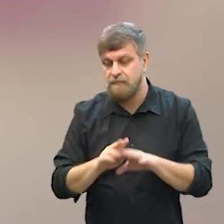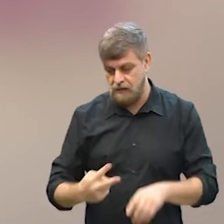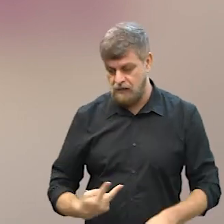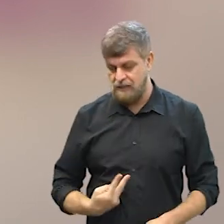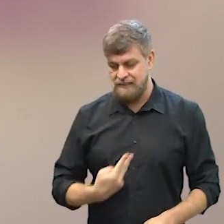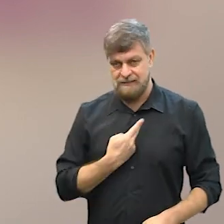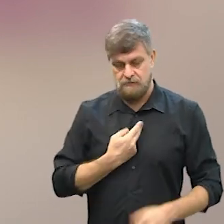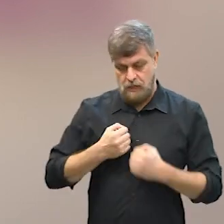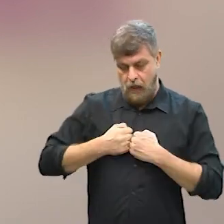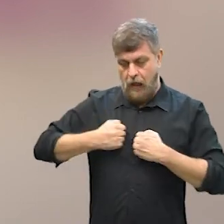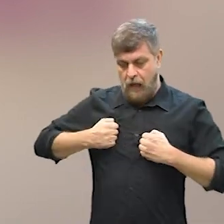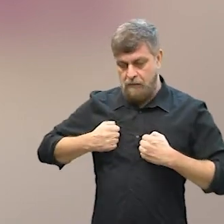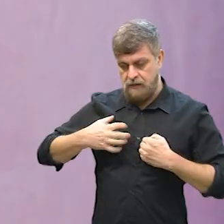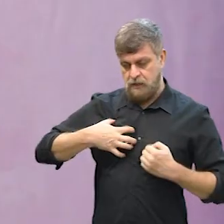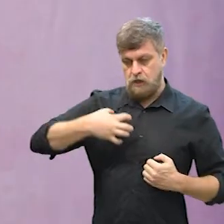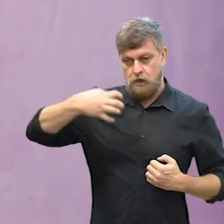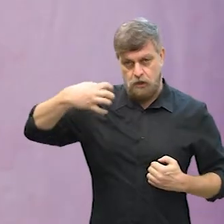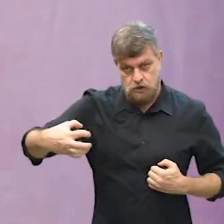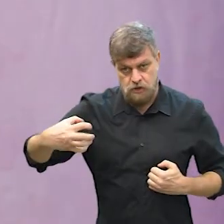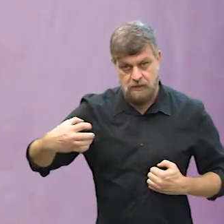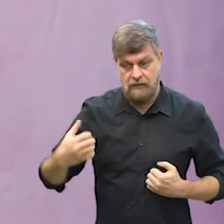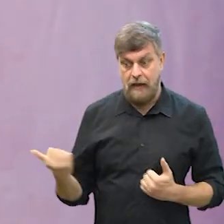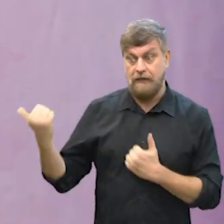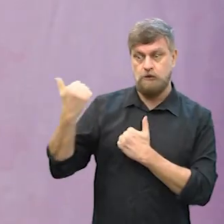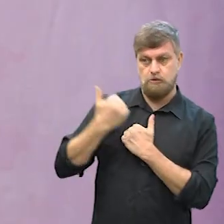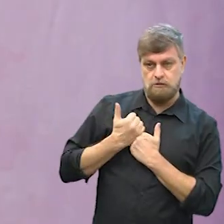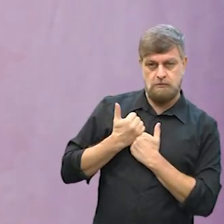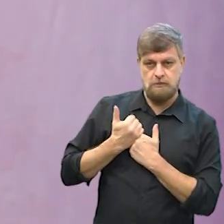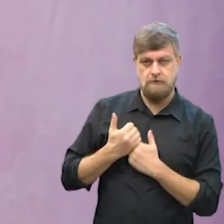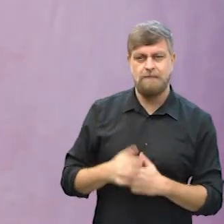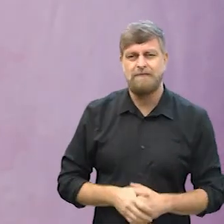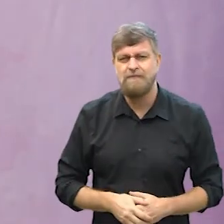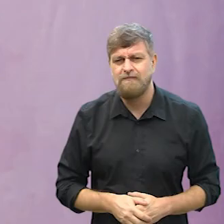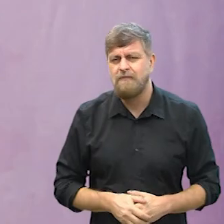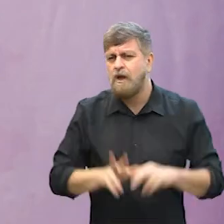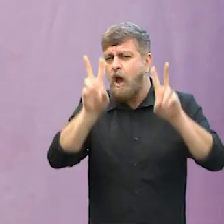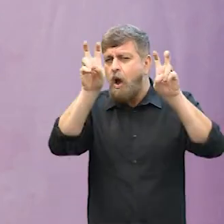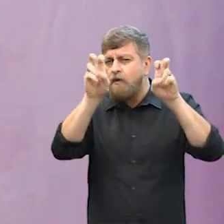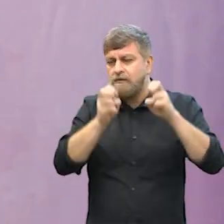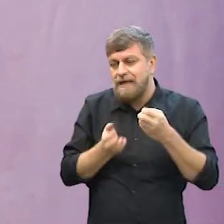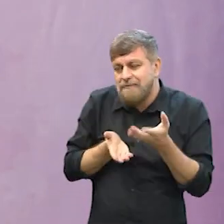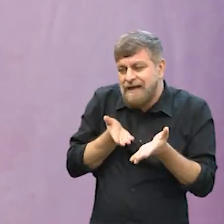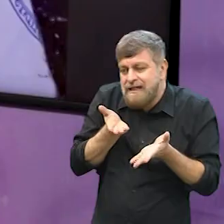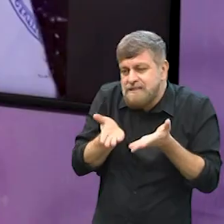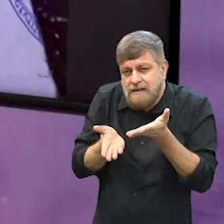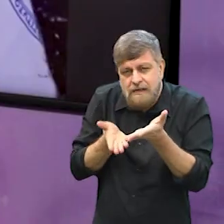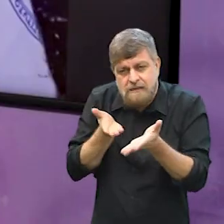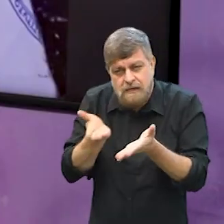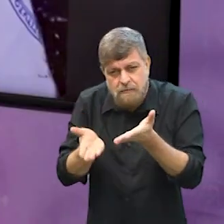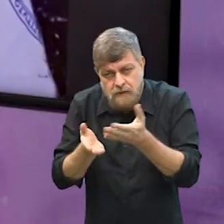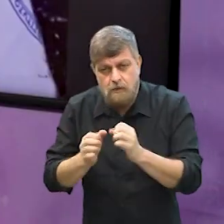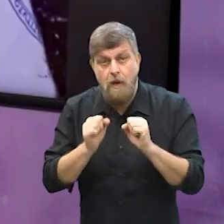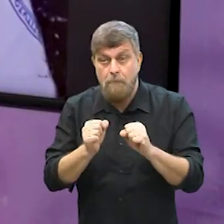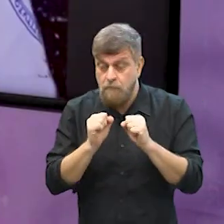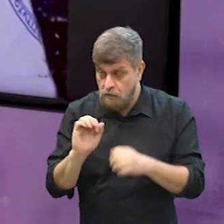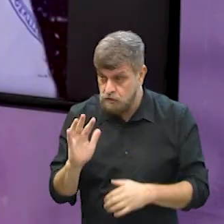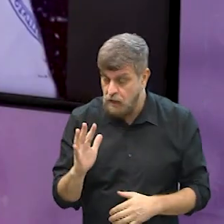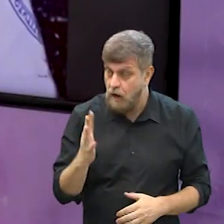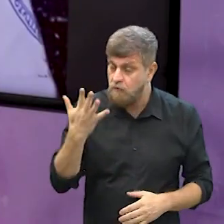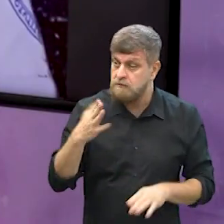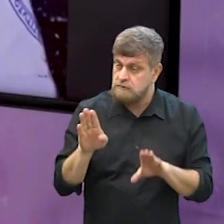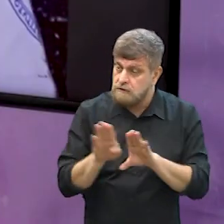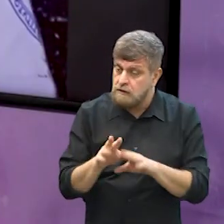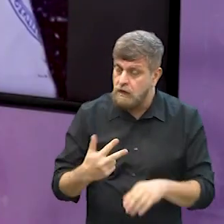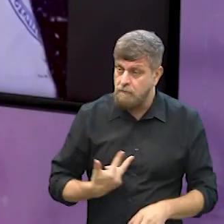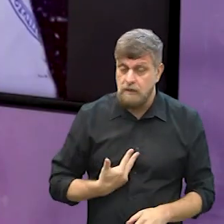ou até de um transplante de pulmão. Doutor, vamos falar sobre o tratamento, então? O senhor falou aí que pode até solicitar, ser